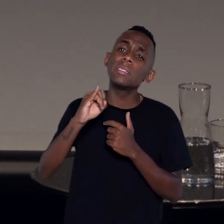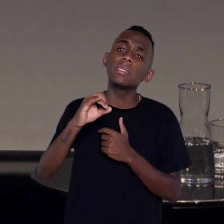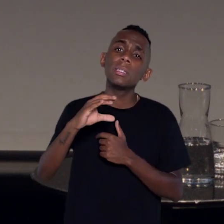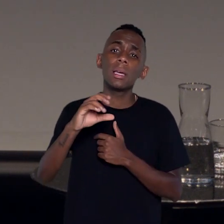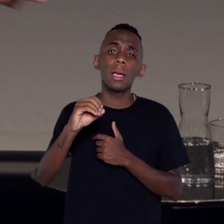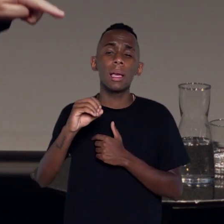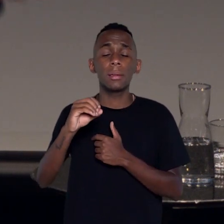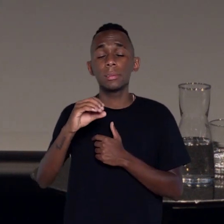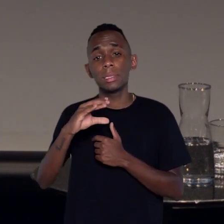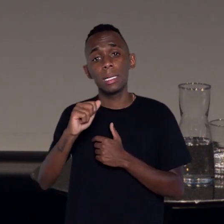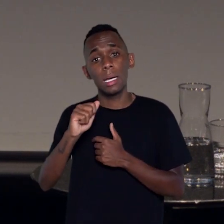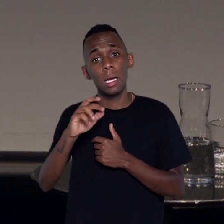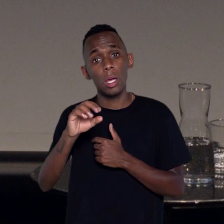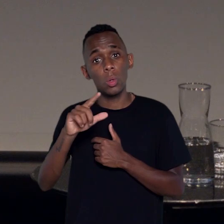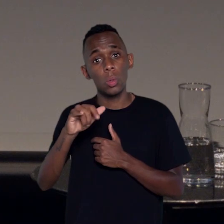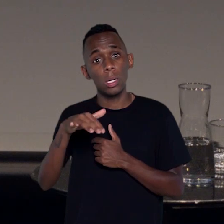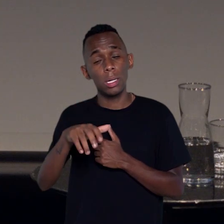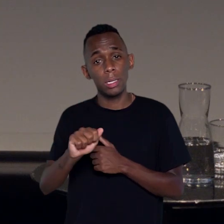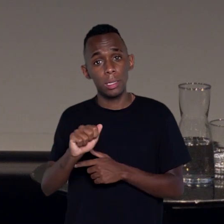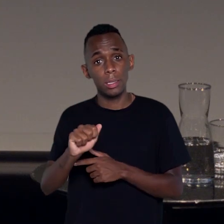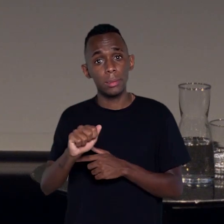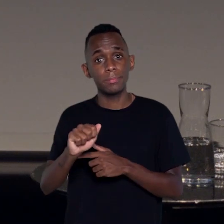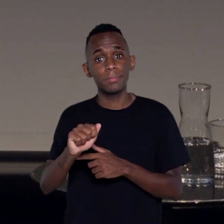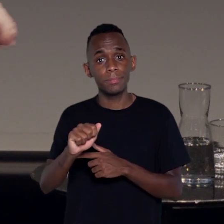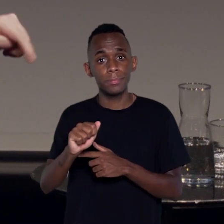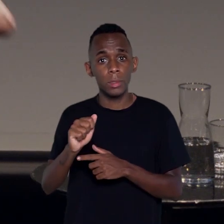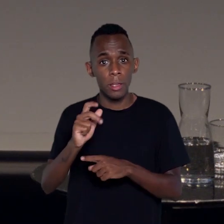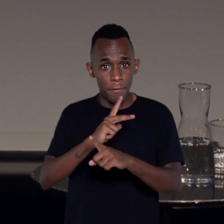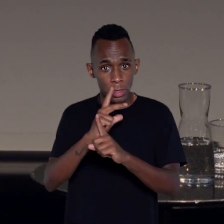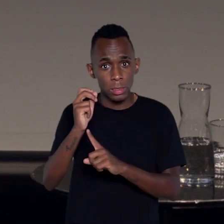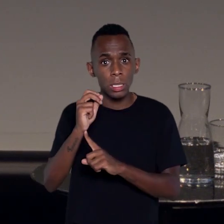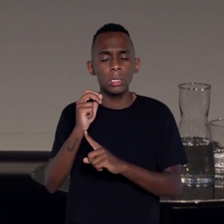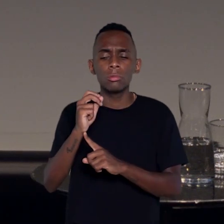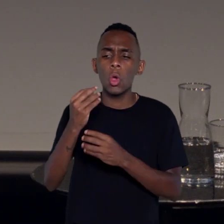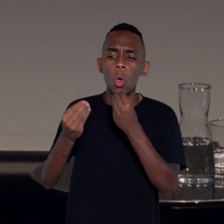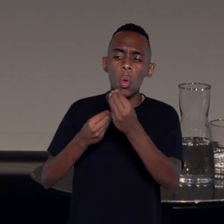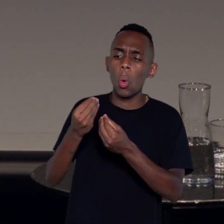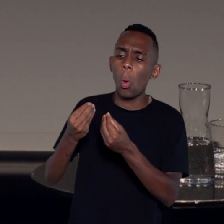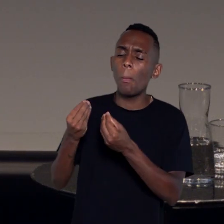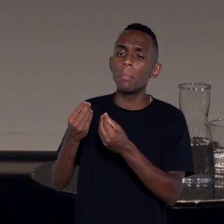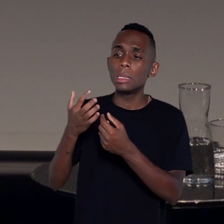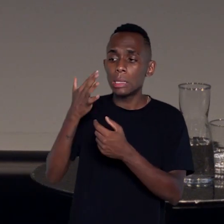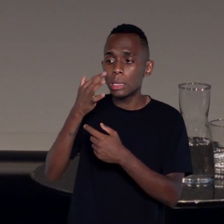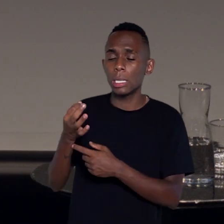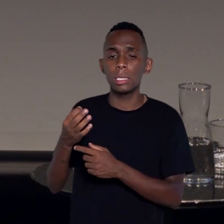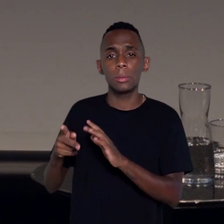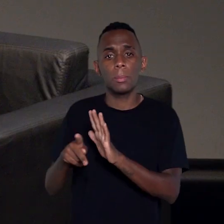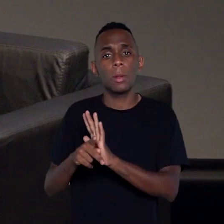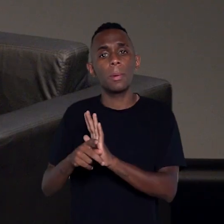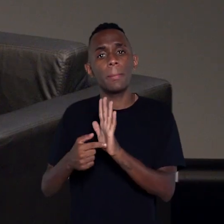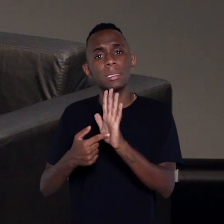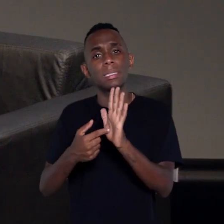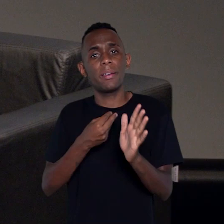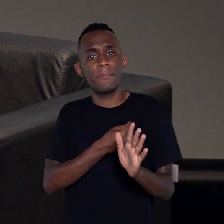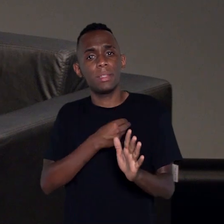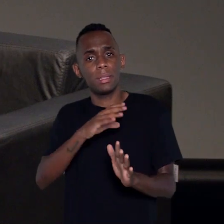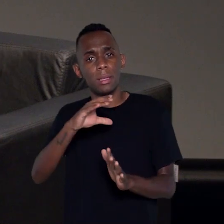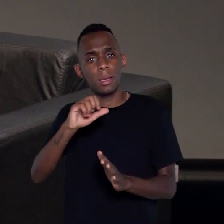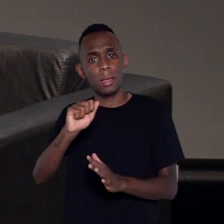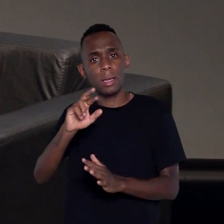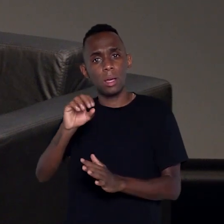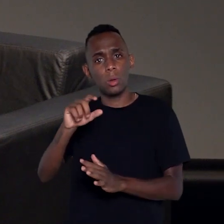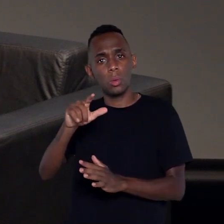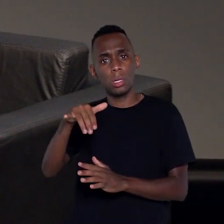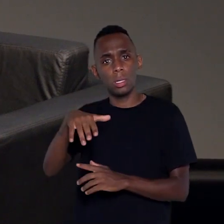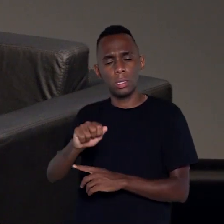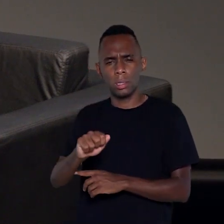Carolina ganhasse, se não fosse o interesse que o Tom provocou pela biografia da Carolina. Acho que sim.